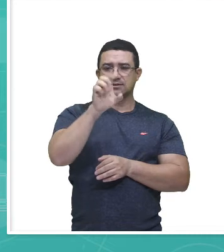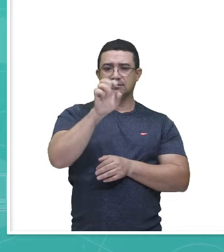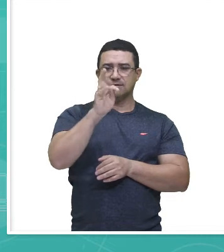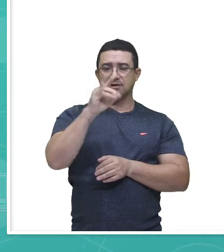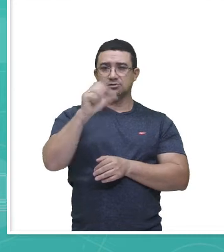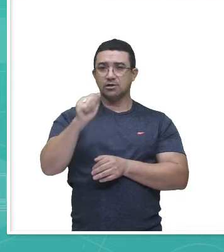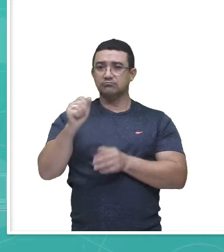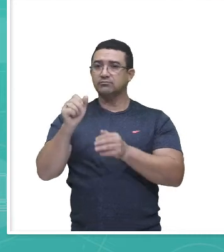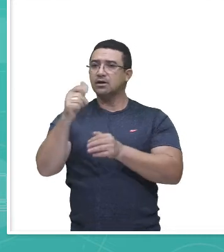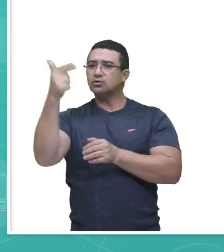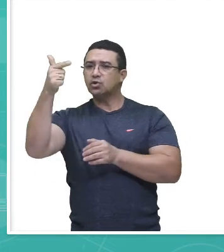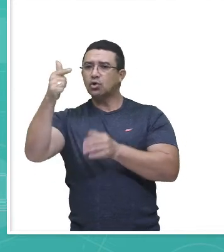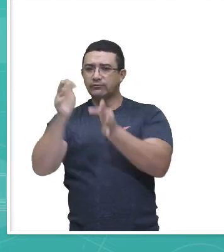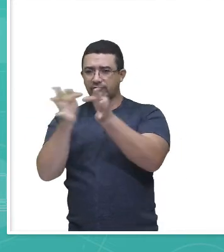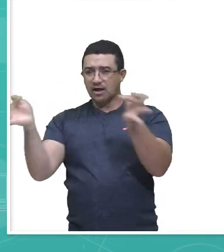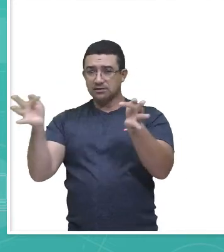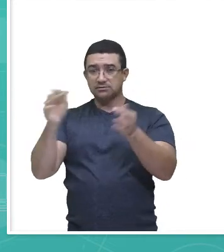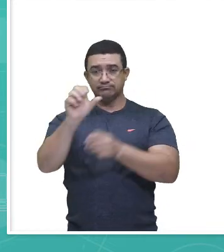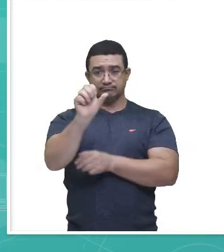Então, por que